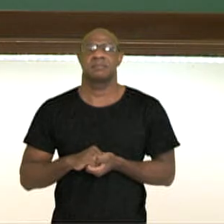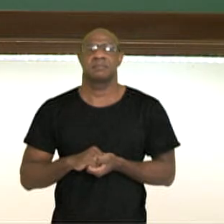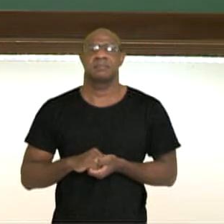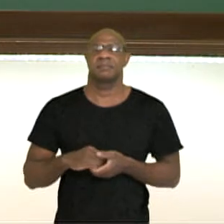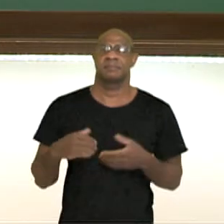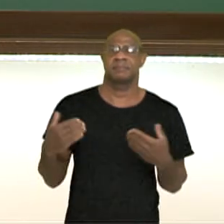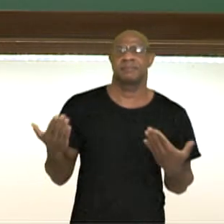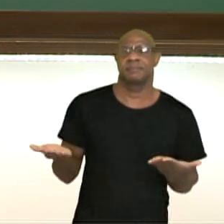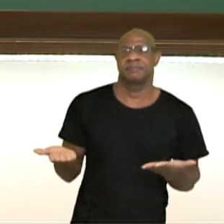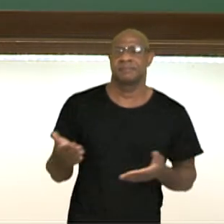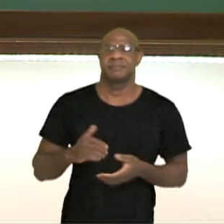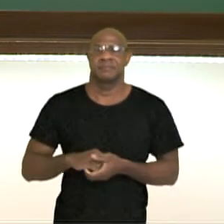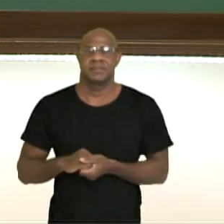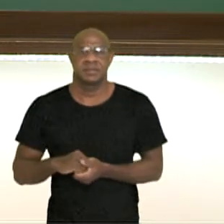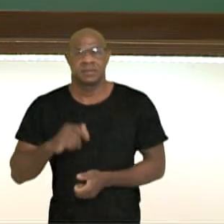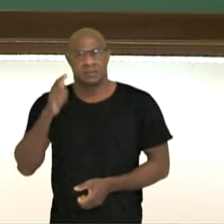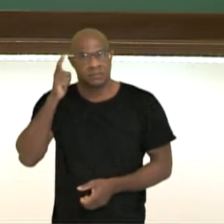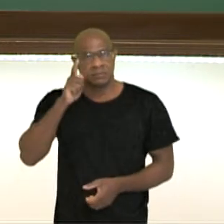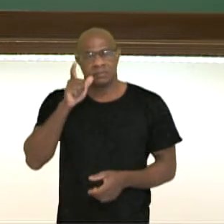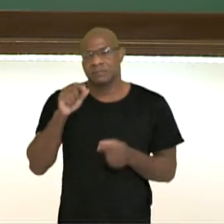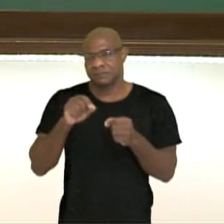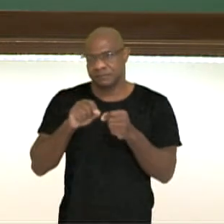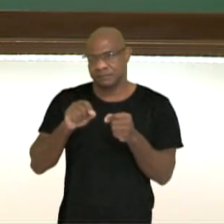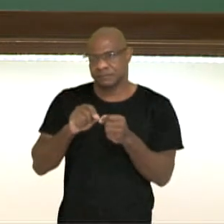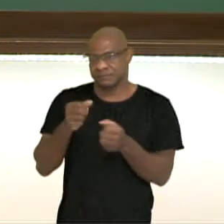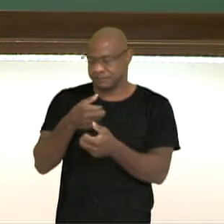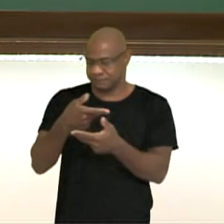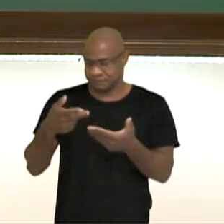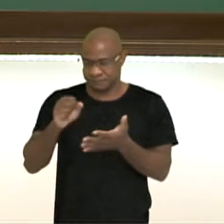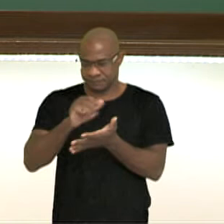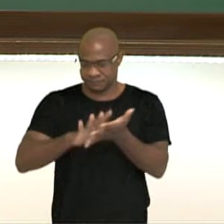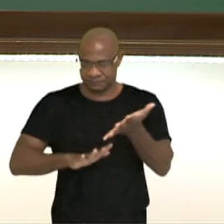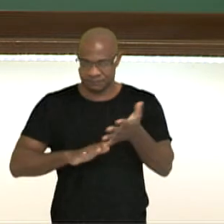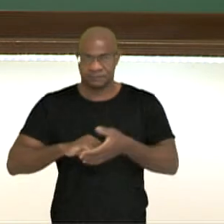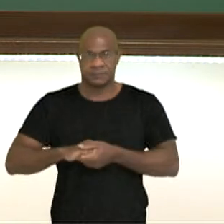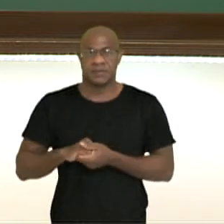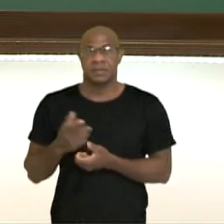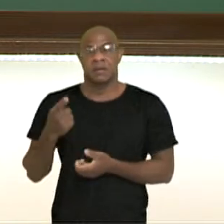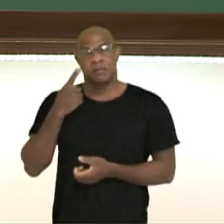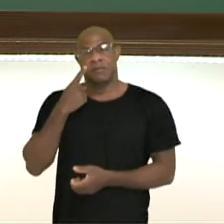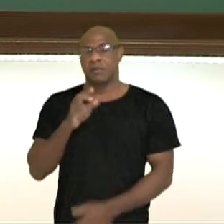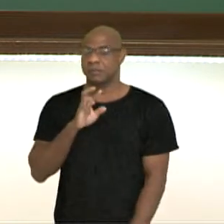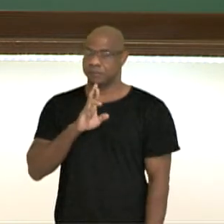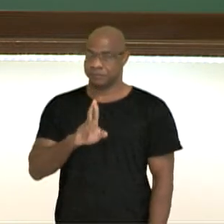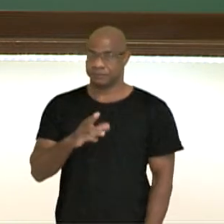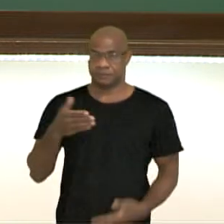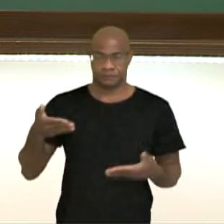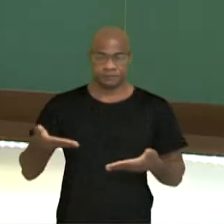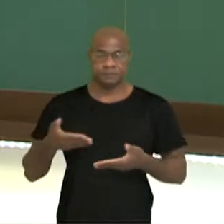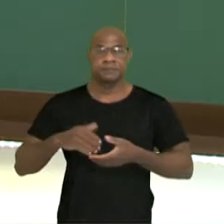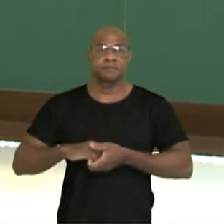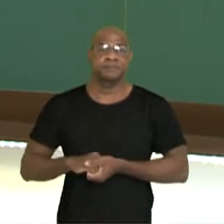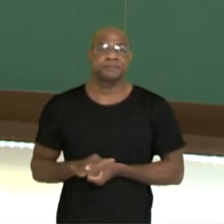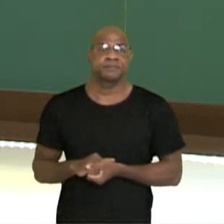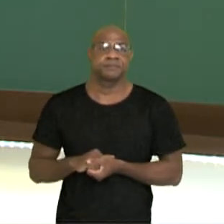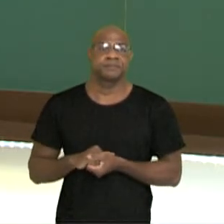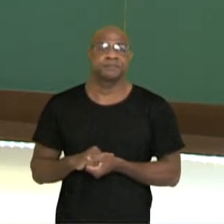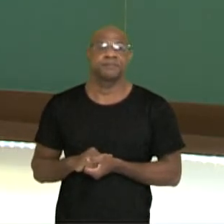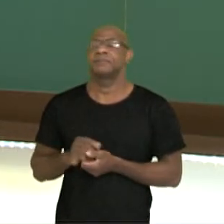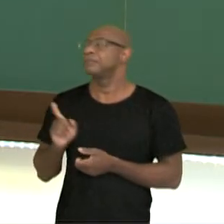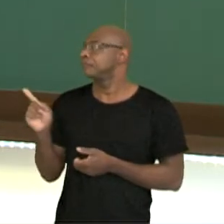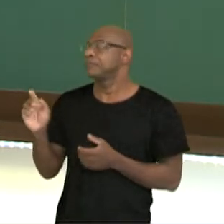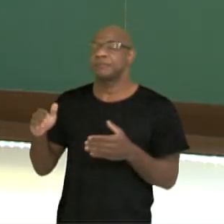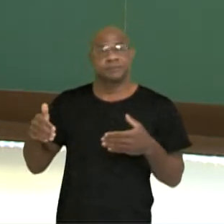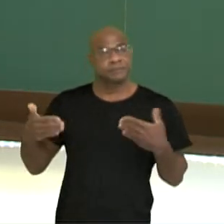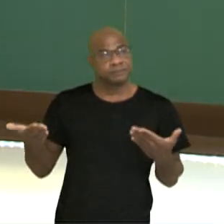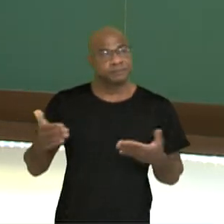E aí, pessoal, conseguiram resolver mais essas questões? Vamos então às respostas delas. Olha só, pessoal. Então,